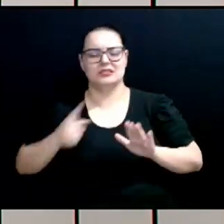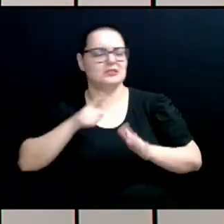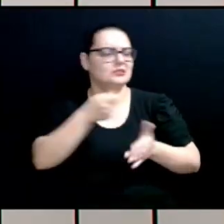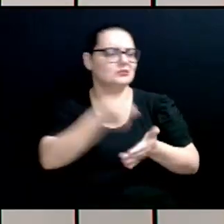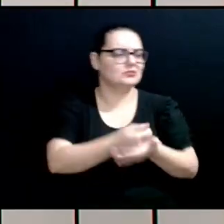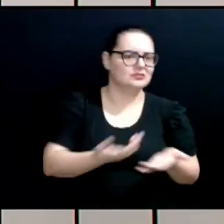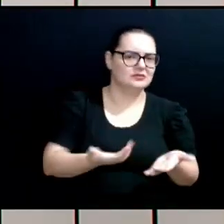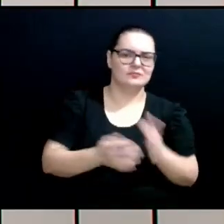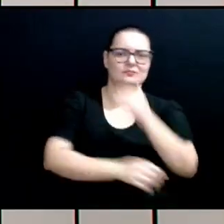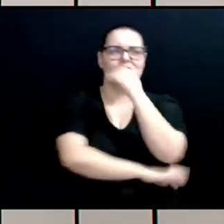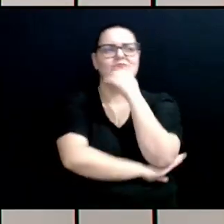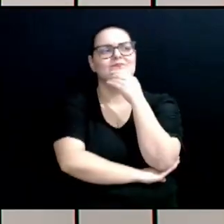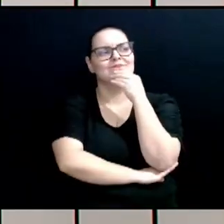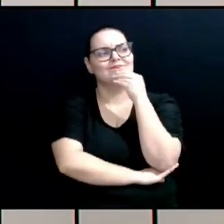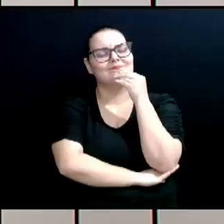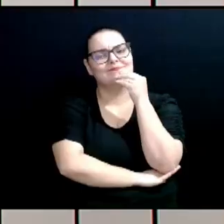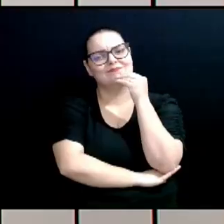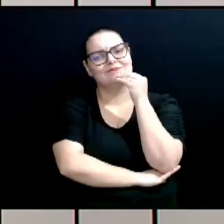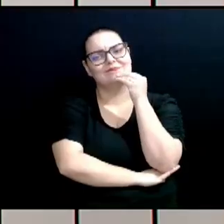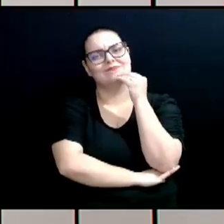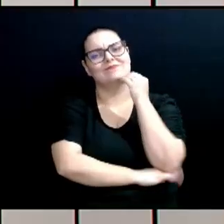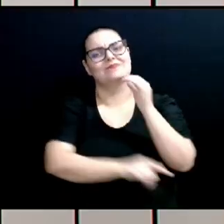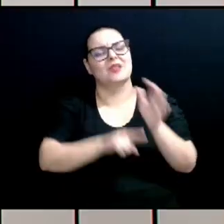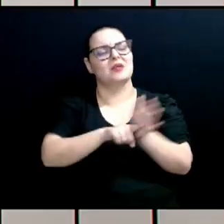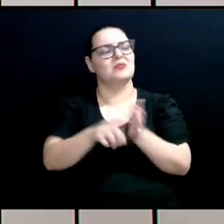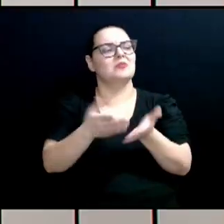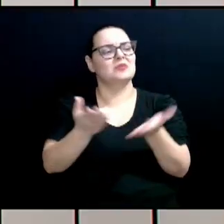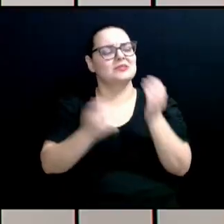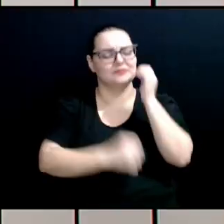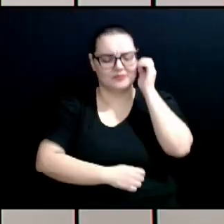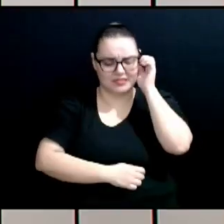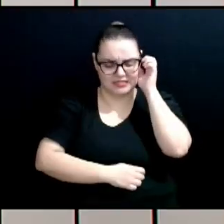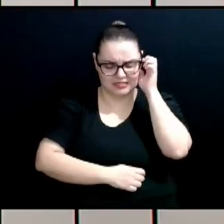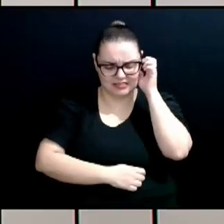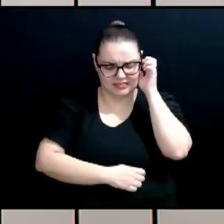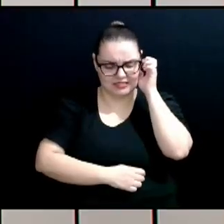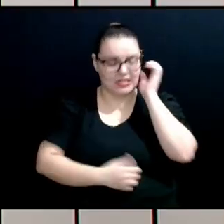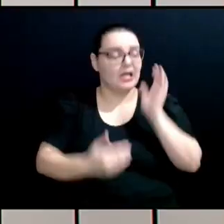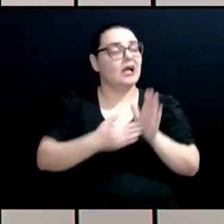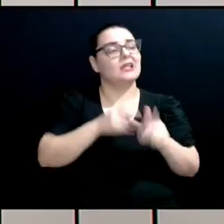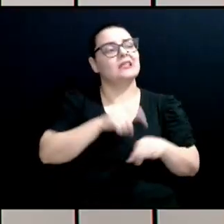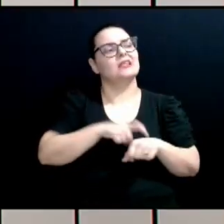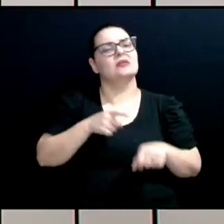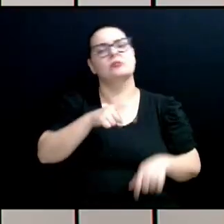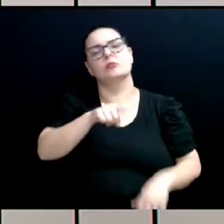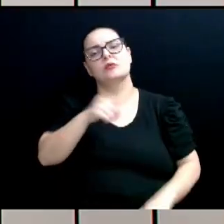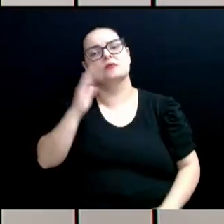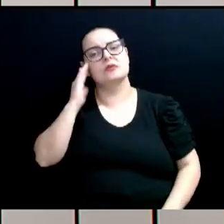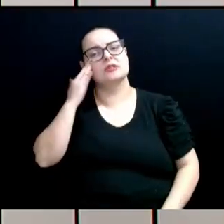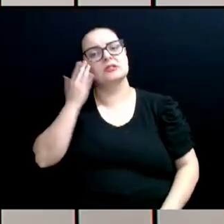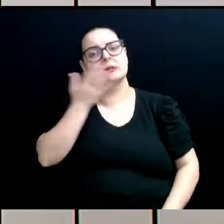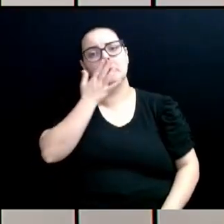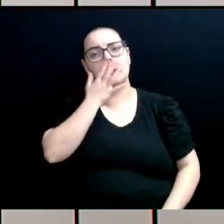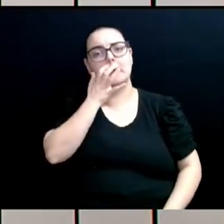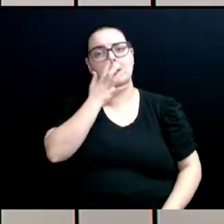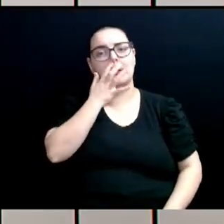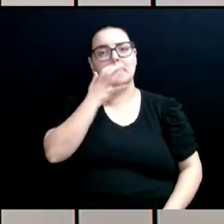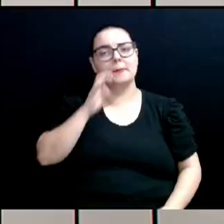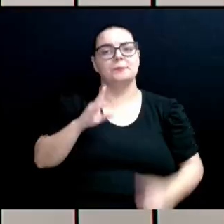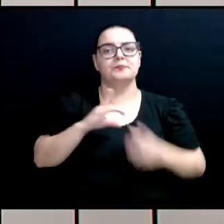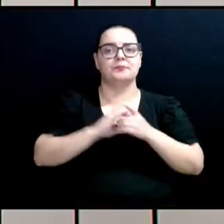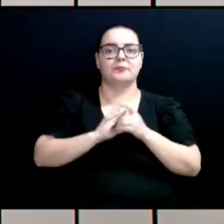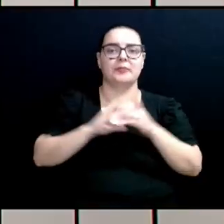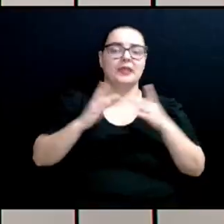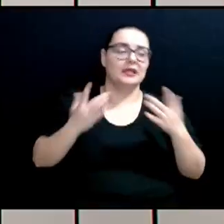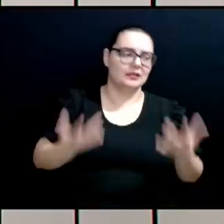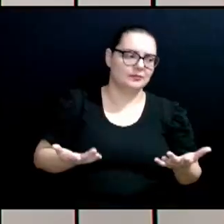O meu questionamento para vocês, né, até que ponto vocês entendem que a democracia